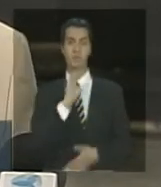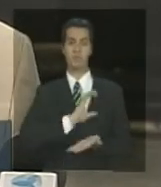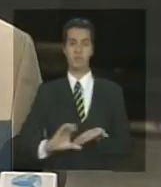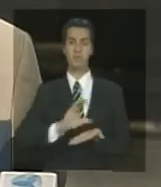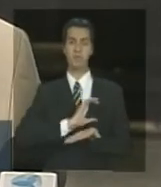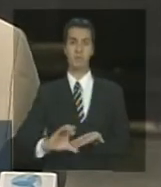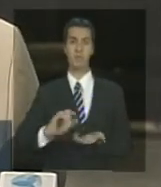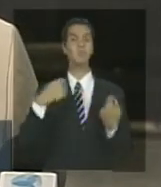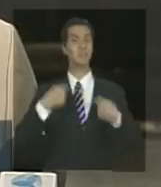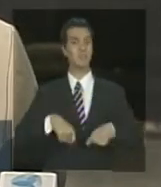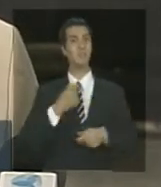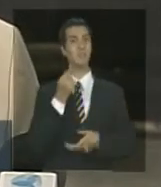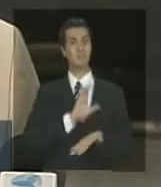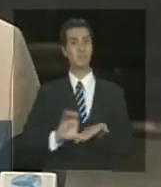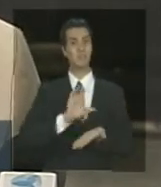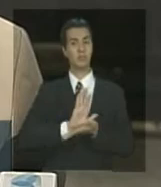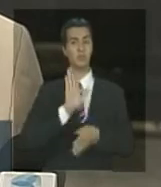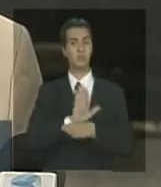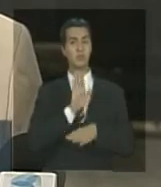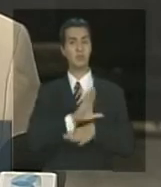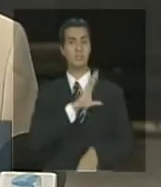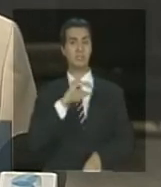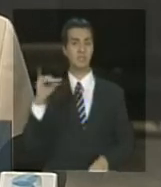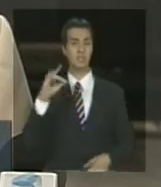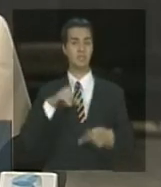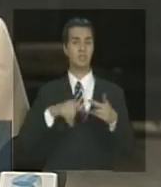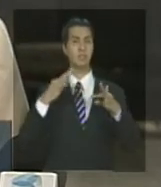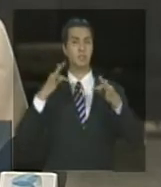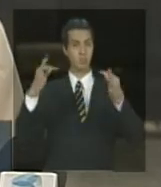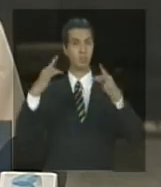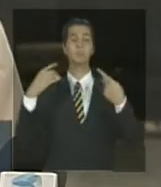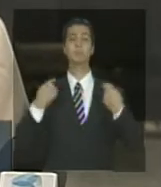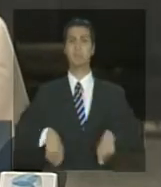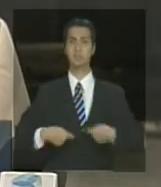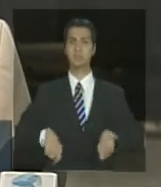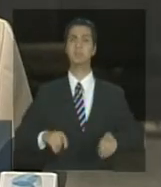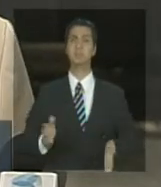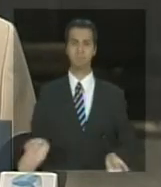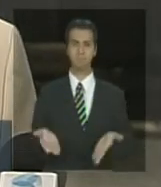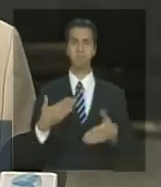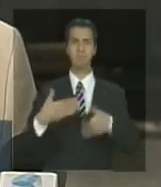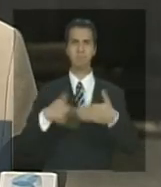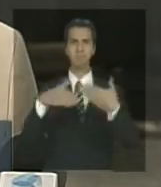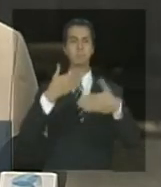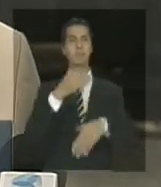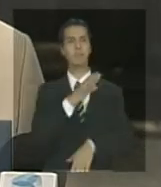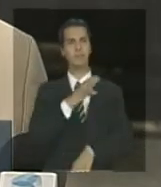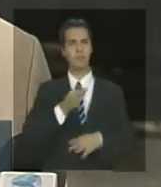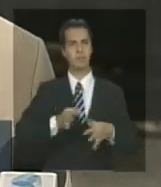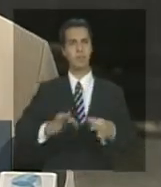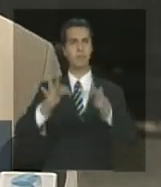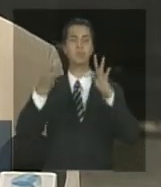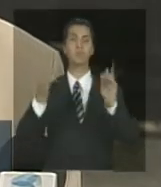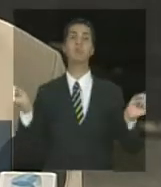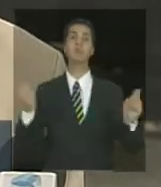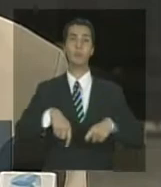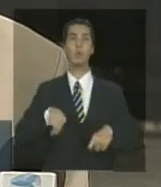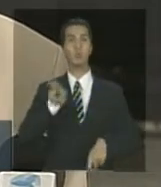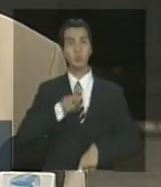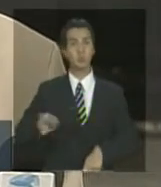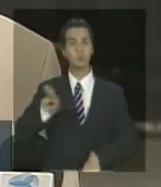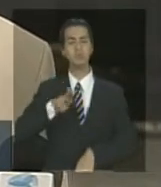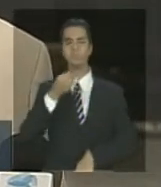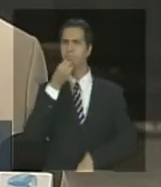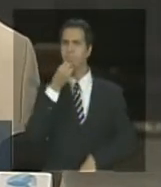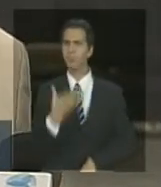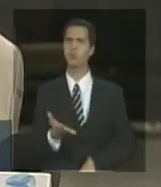inovação, ciência e tecnologia. É preciso desenvolver tecnologia para usar bem essa potencialidade